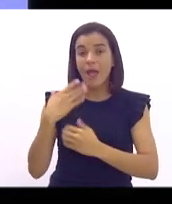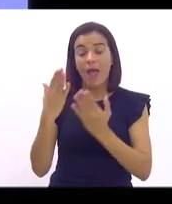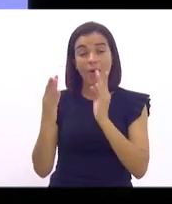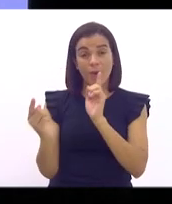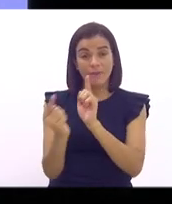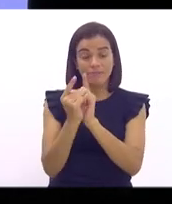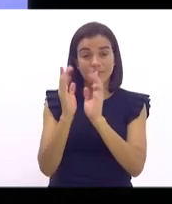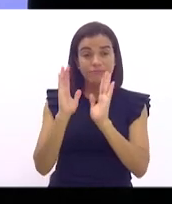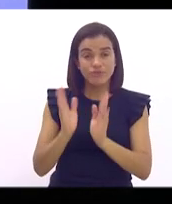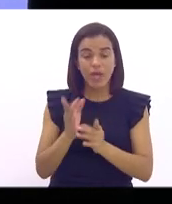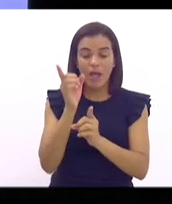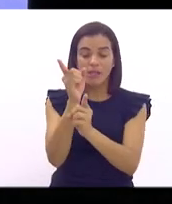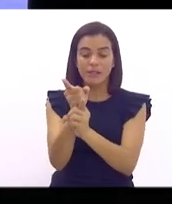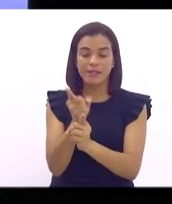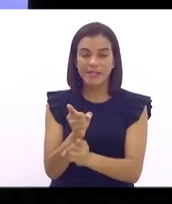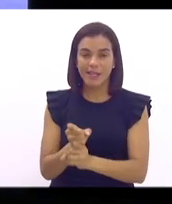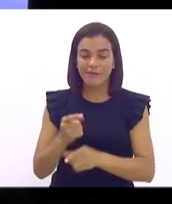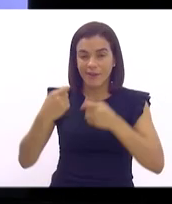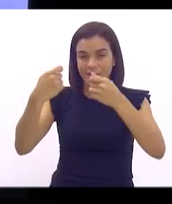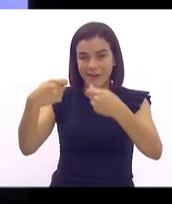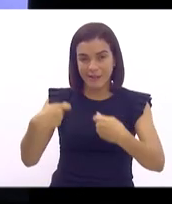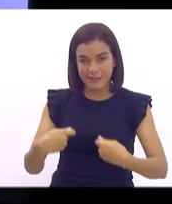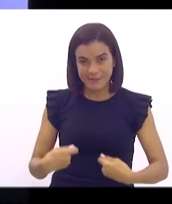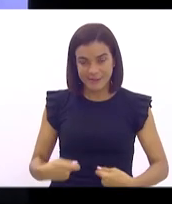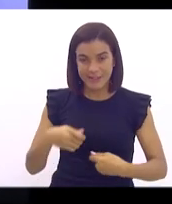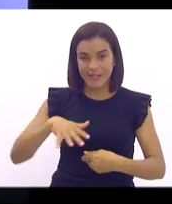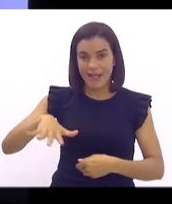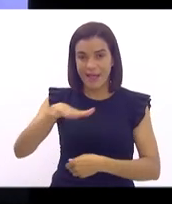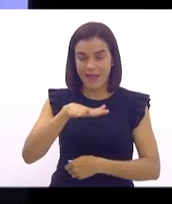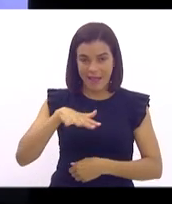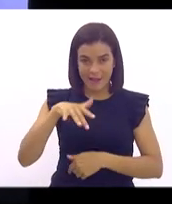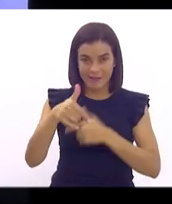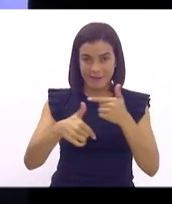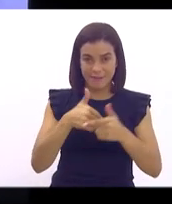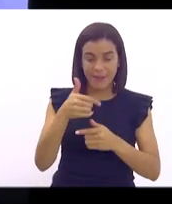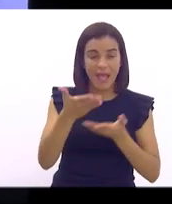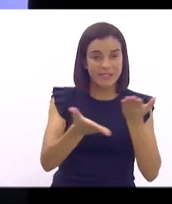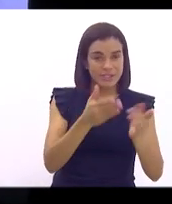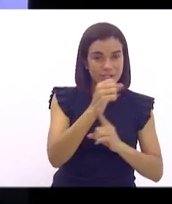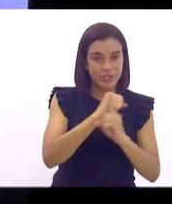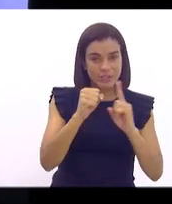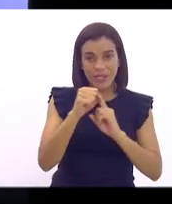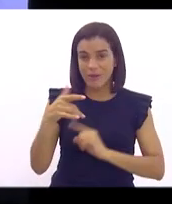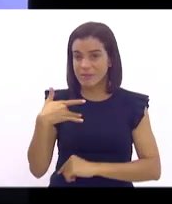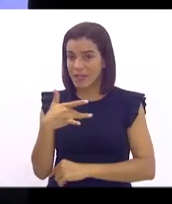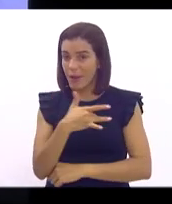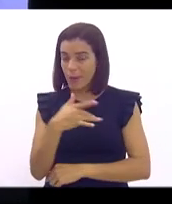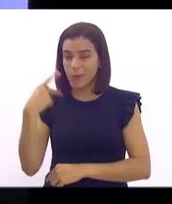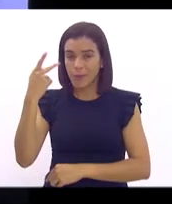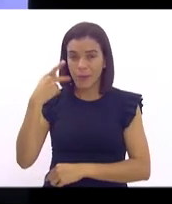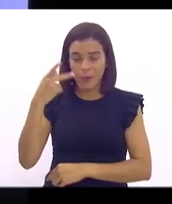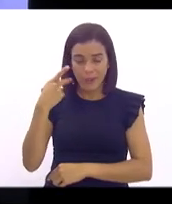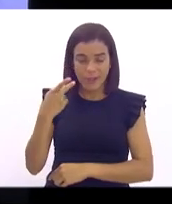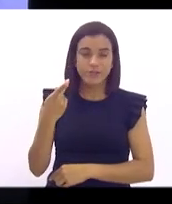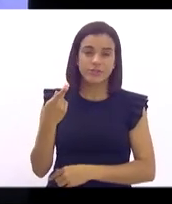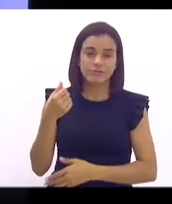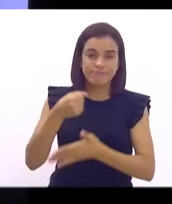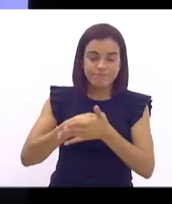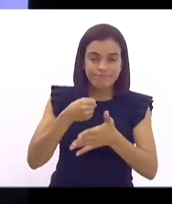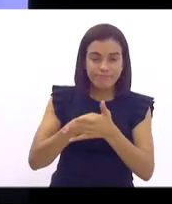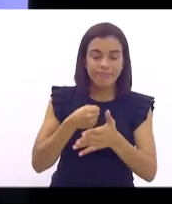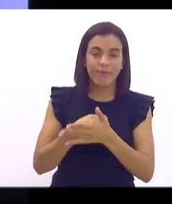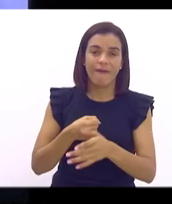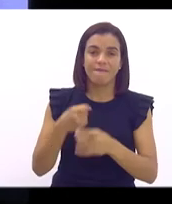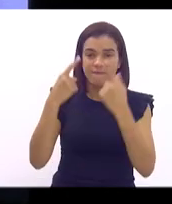gente identifica demandas para referenciamento na rede de serviços. Assistência social, saúde, política de enfrentamento à violência contra a mulher,